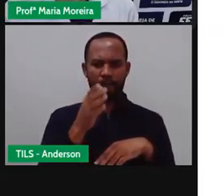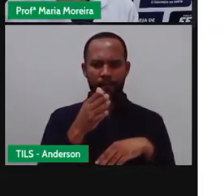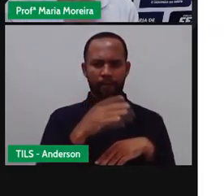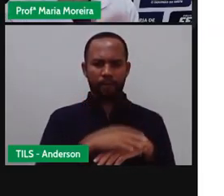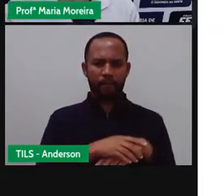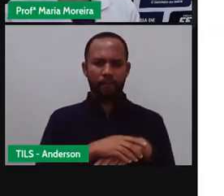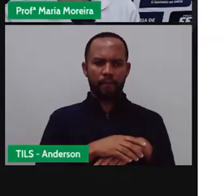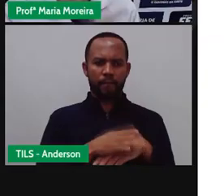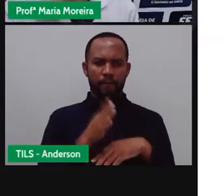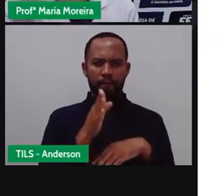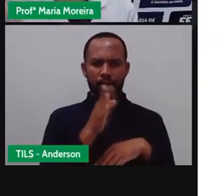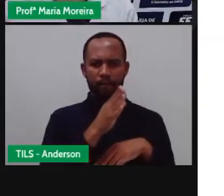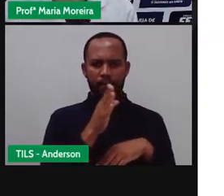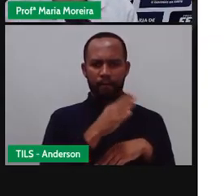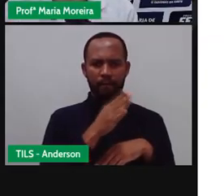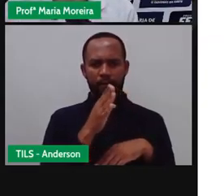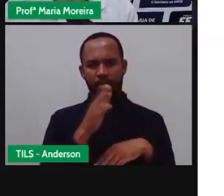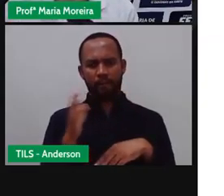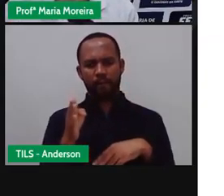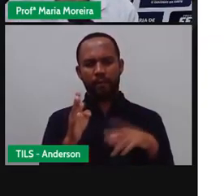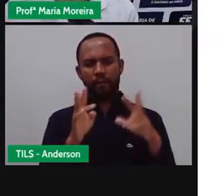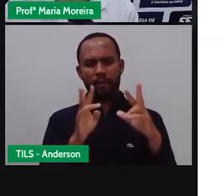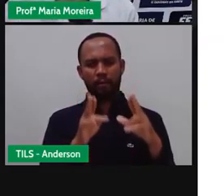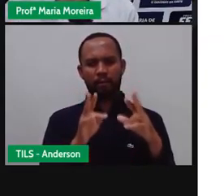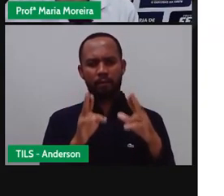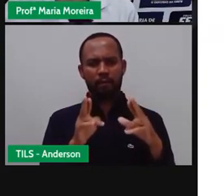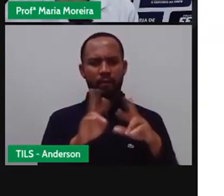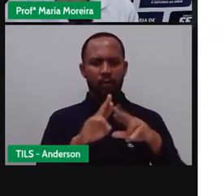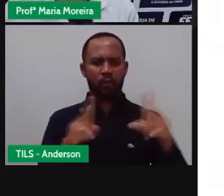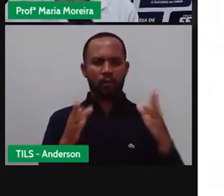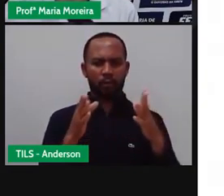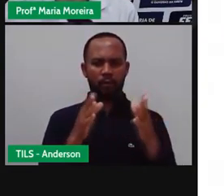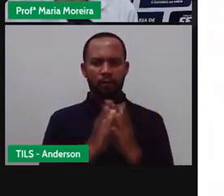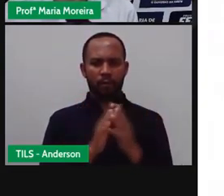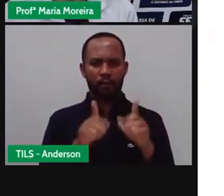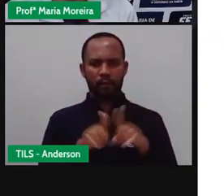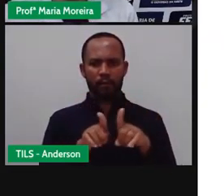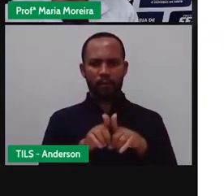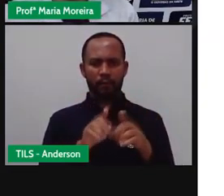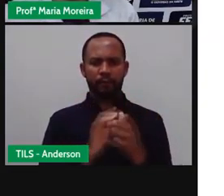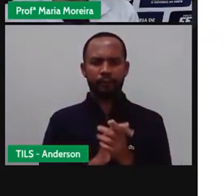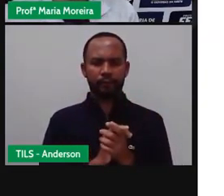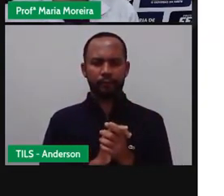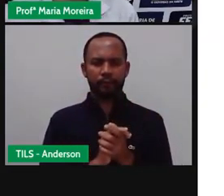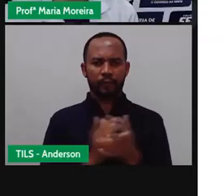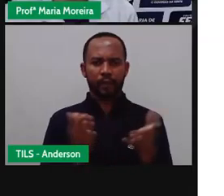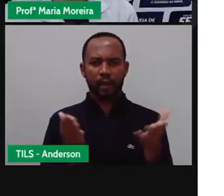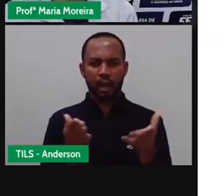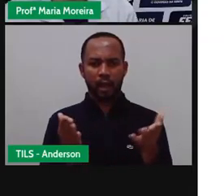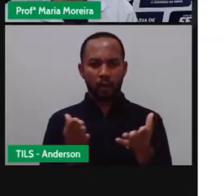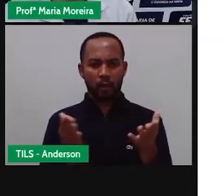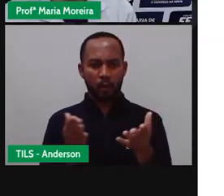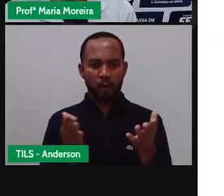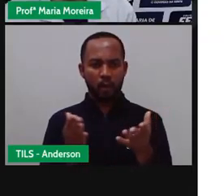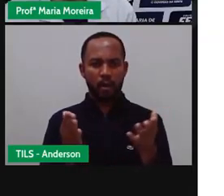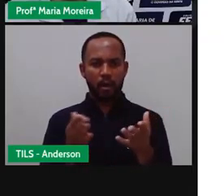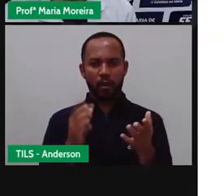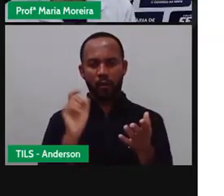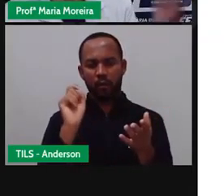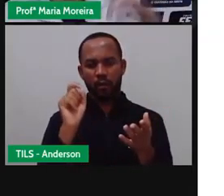isso? E de um lado tem as mesmas coisas que tem o quê? Do outro, né? E agora é hora de